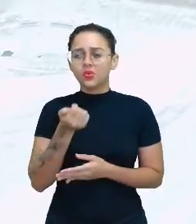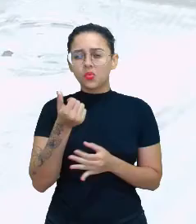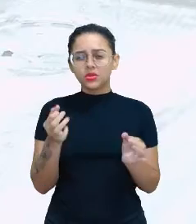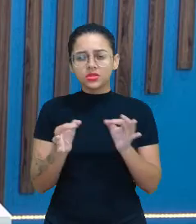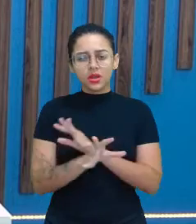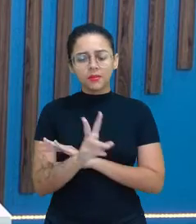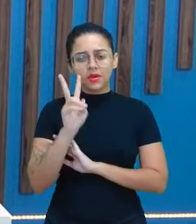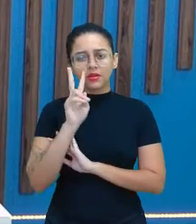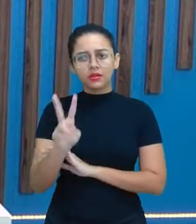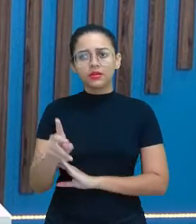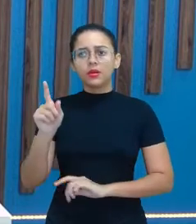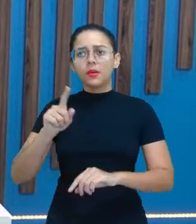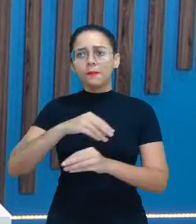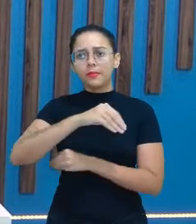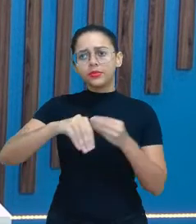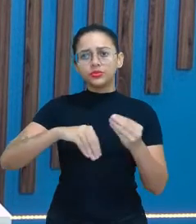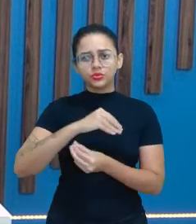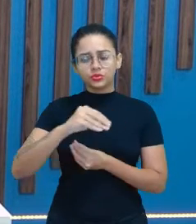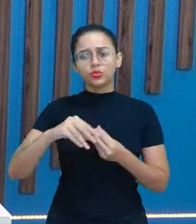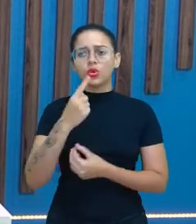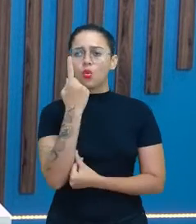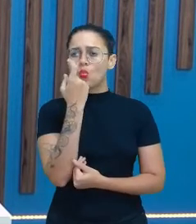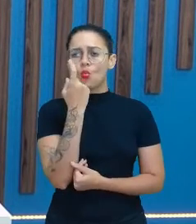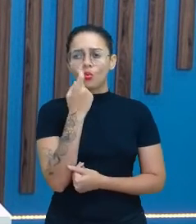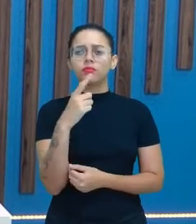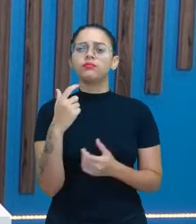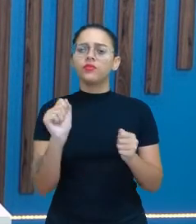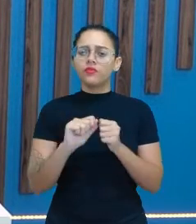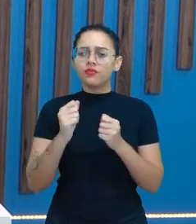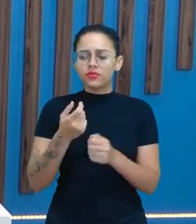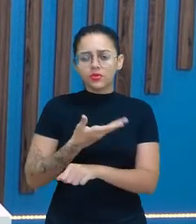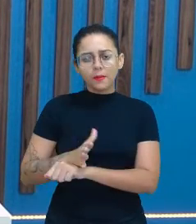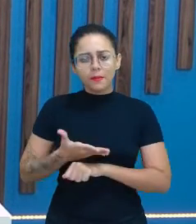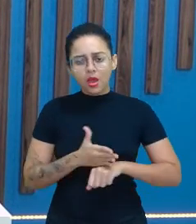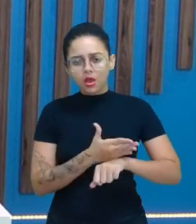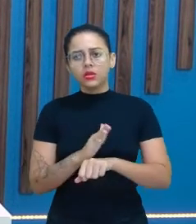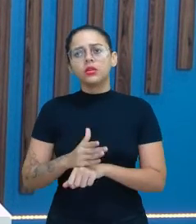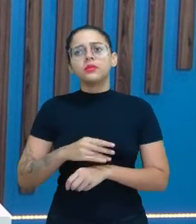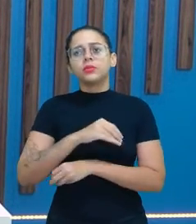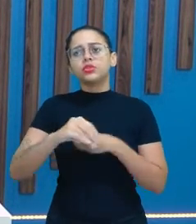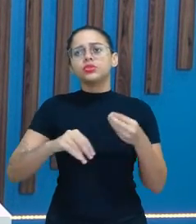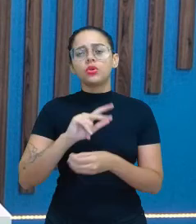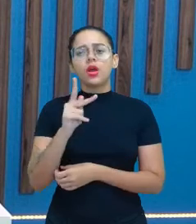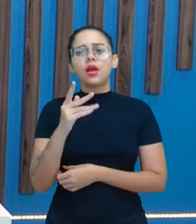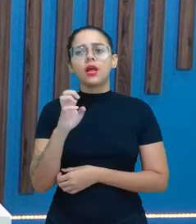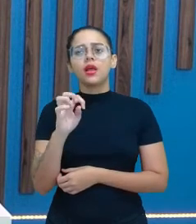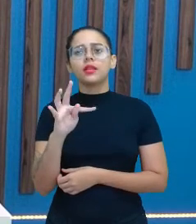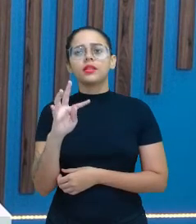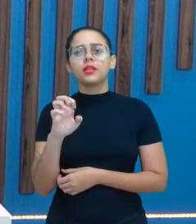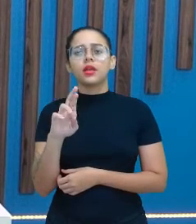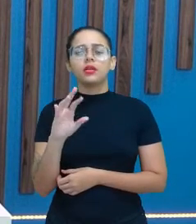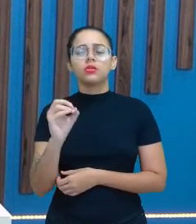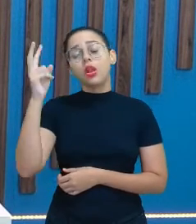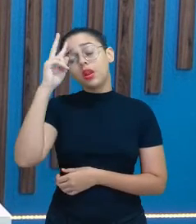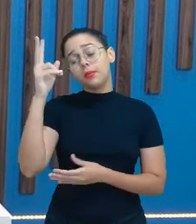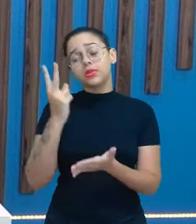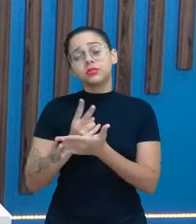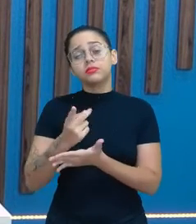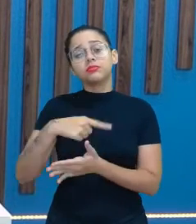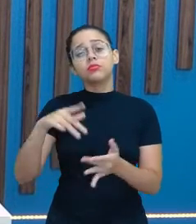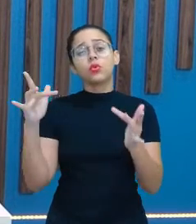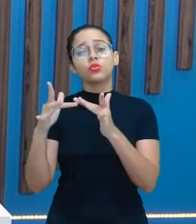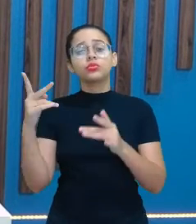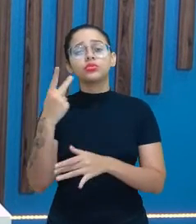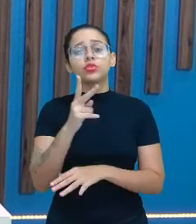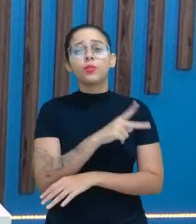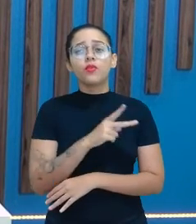acabando nós vimos mistura heterogênea fizemos uma prática aqui de mistura heterogênea lembrando sempre que você entra em